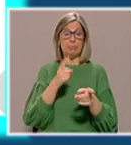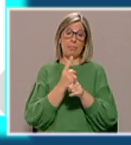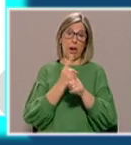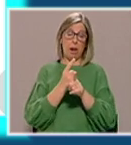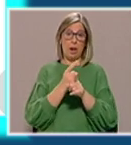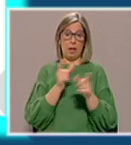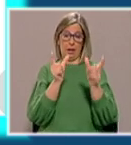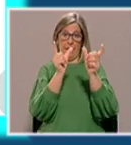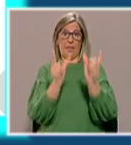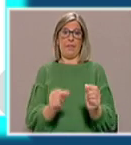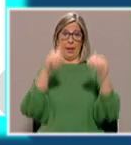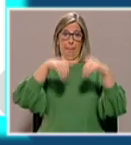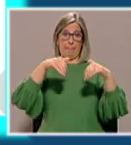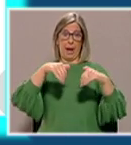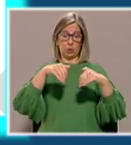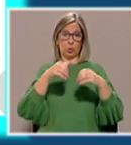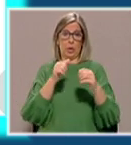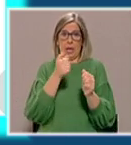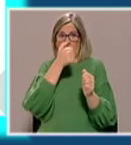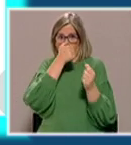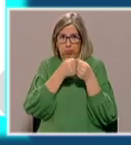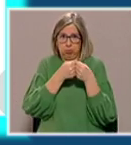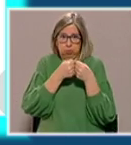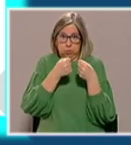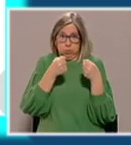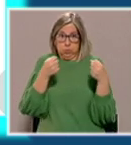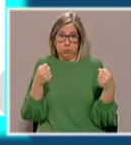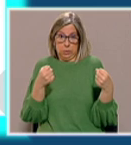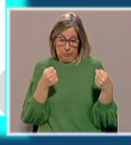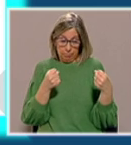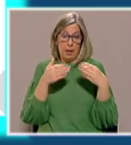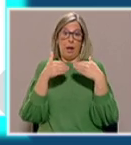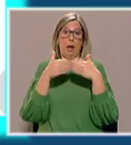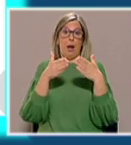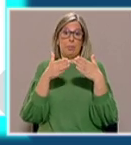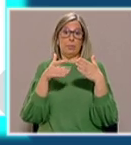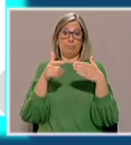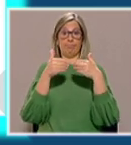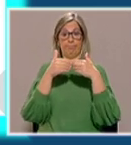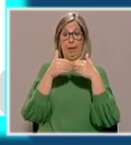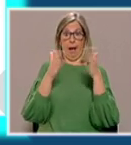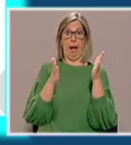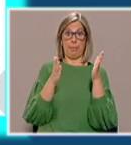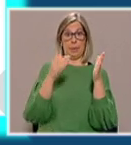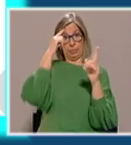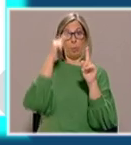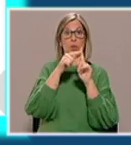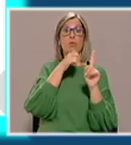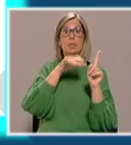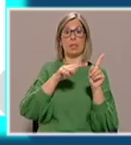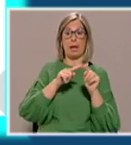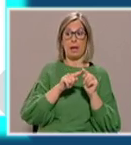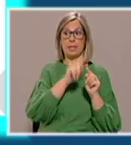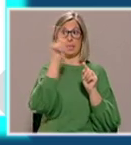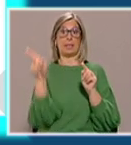pressão. Não é? Há a abertura das válvulas semilunares, porquê? Porque o sangue tem que passar dos ventrículos para as artérias, para a artéria aorta